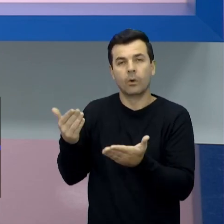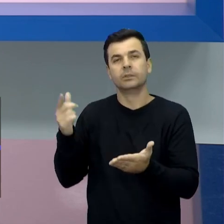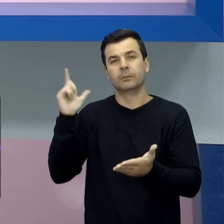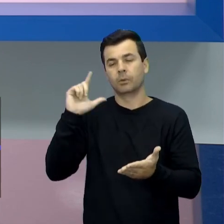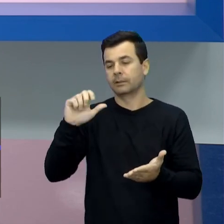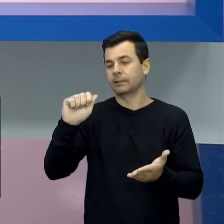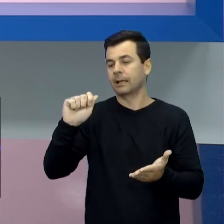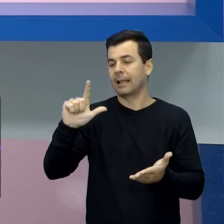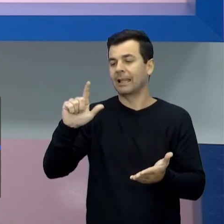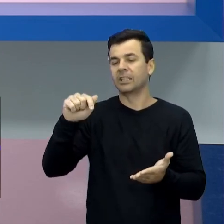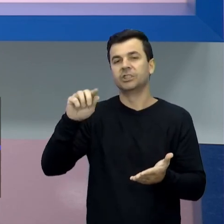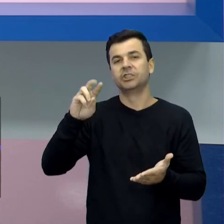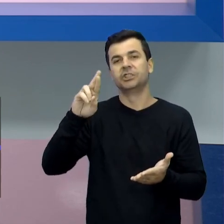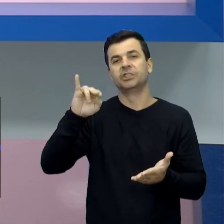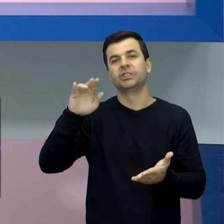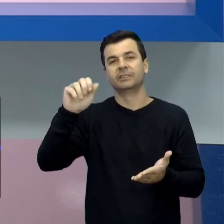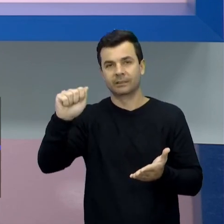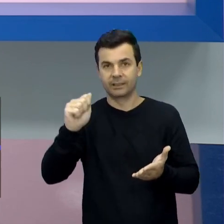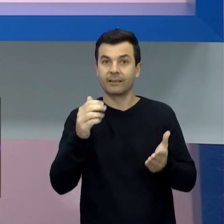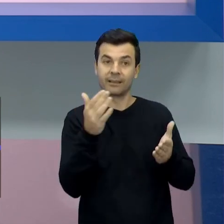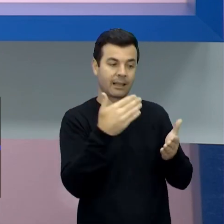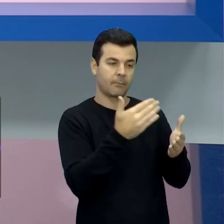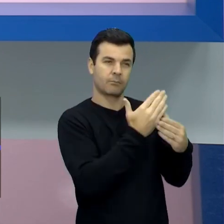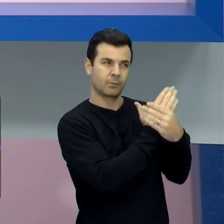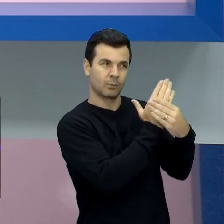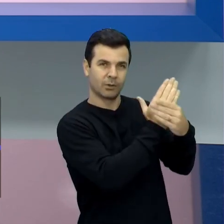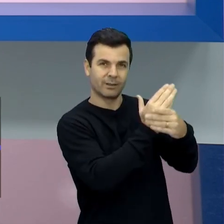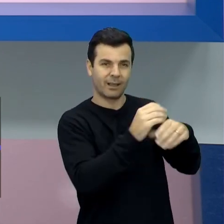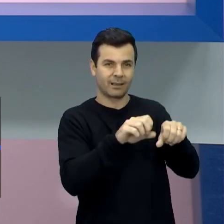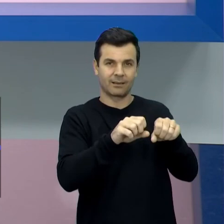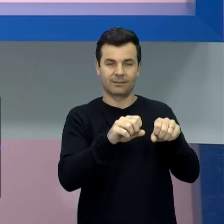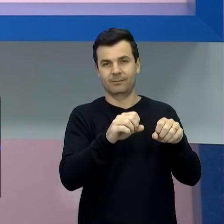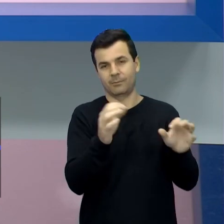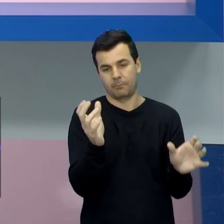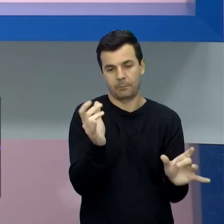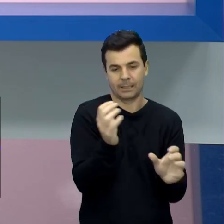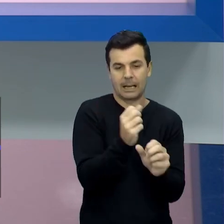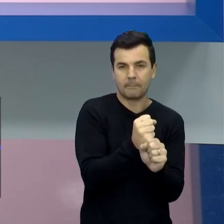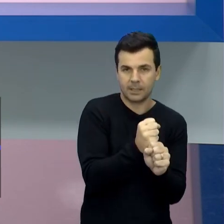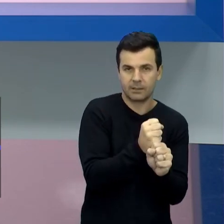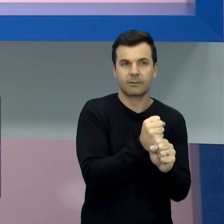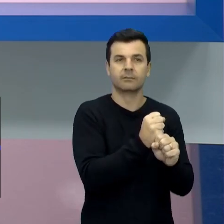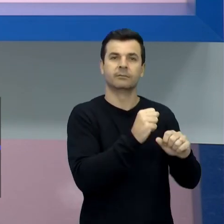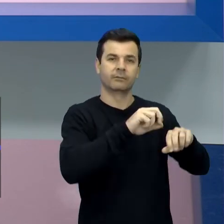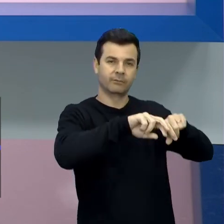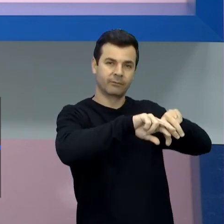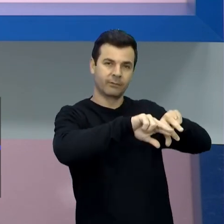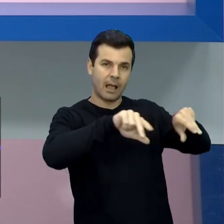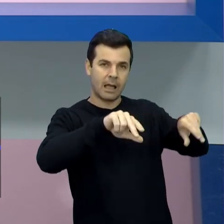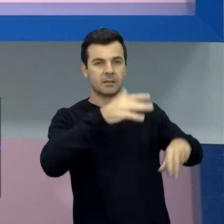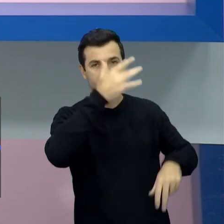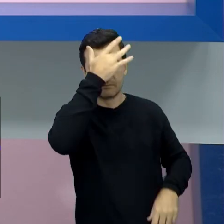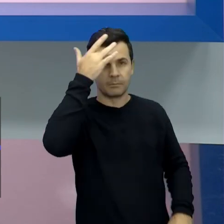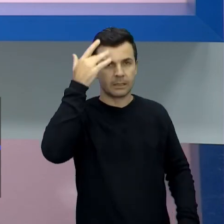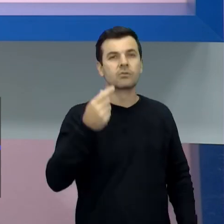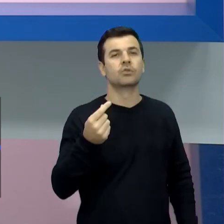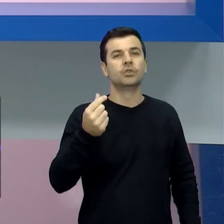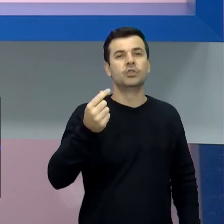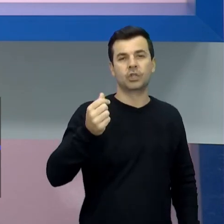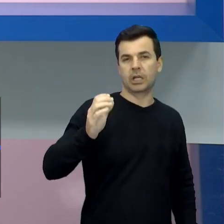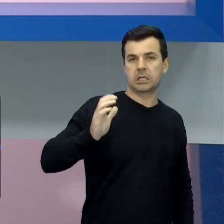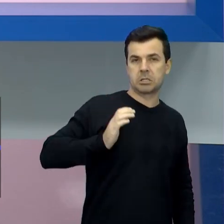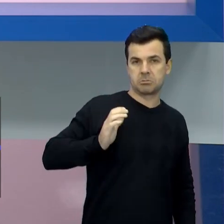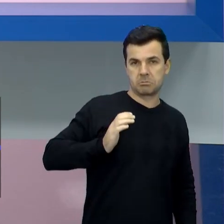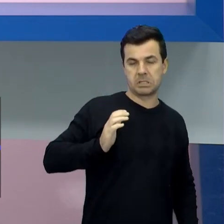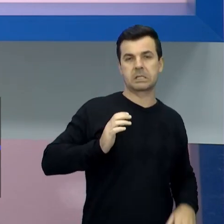de Alexandria, as salas, né, os salões onde as pessoas ricas colecionavam itens, né,